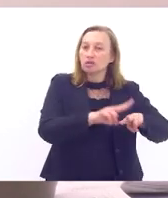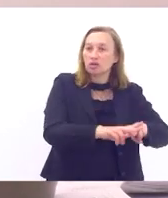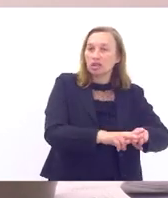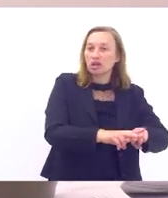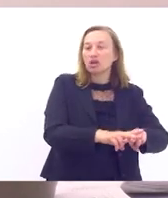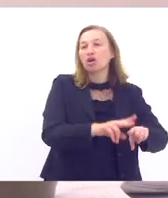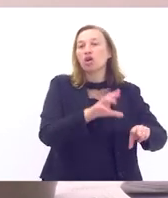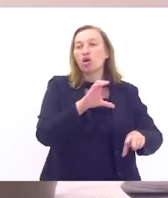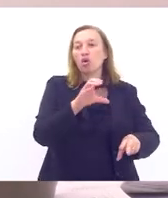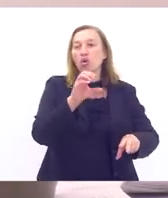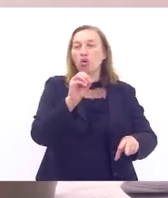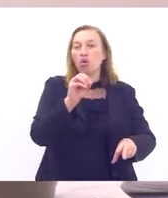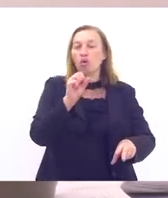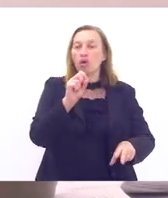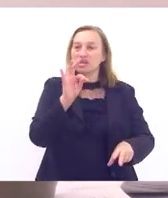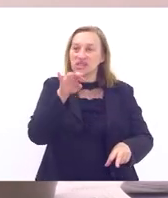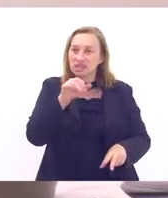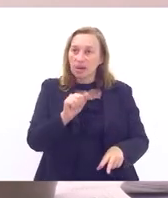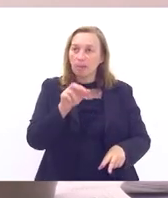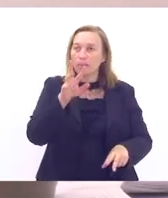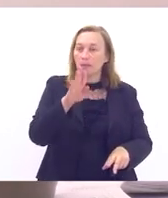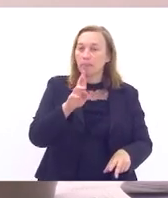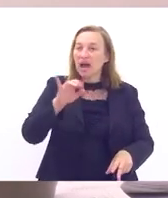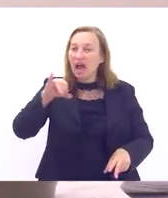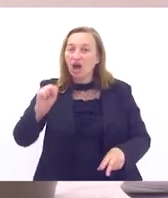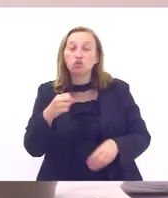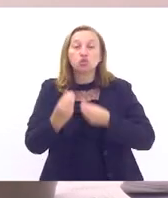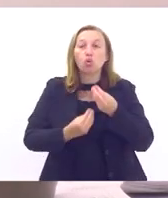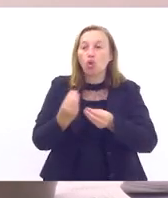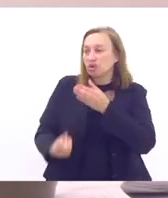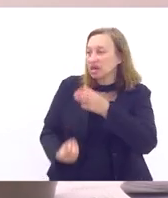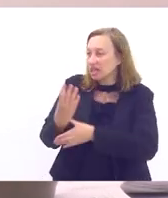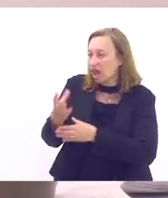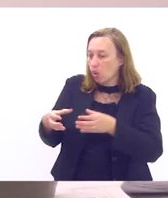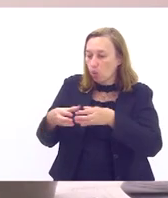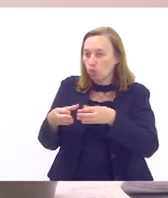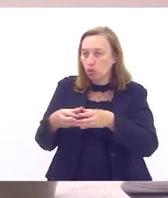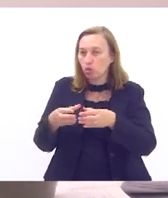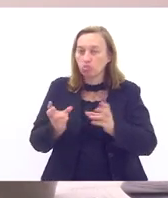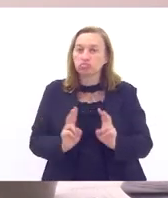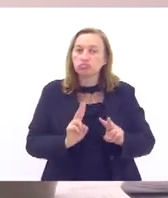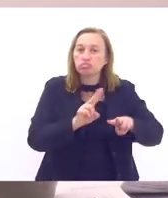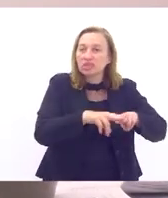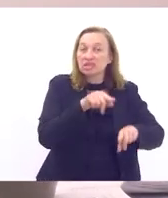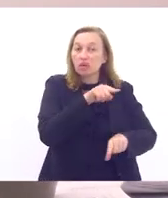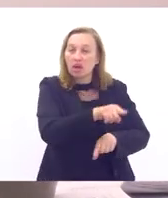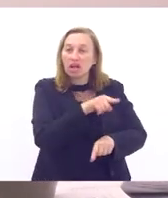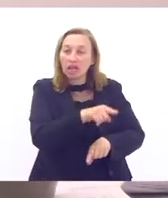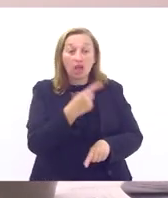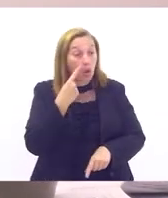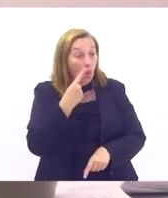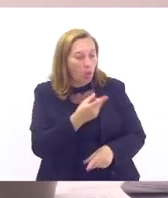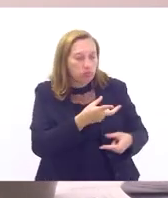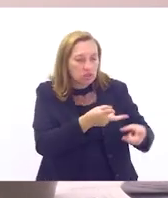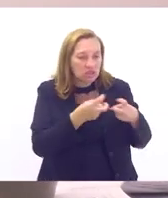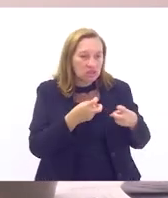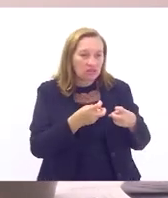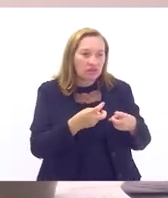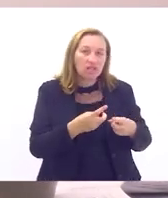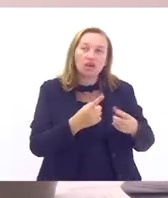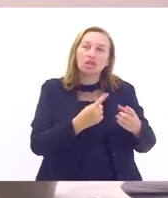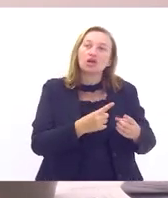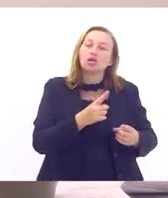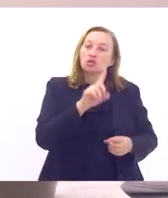Barros para ver como seria implantada a equipe de atenção primária prisional ali e constatei, com o auxílio do diretor